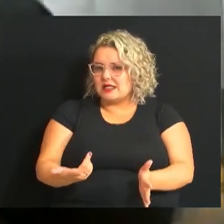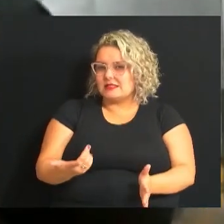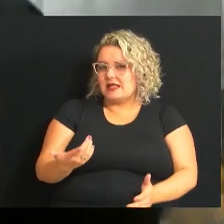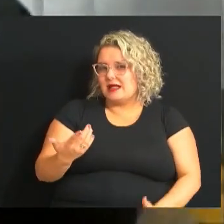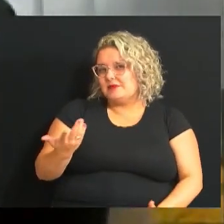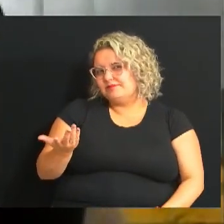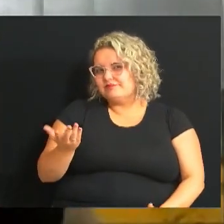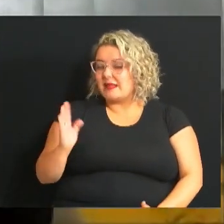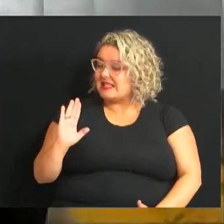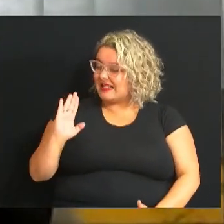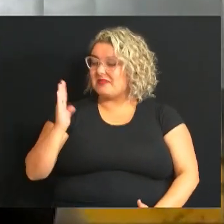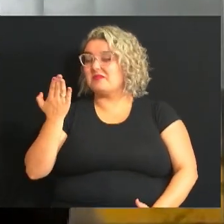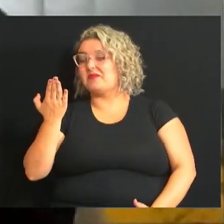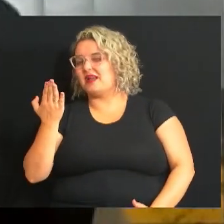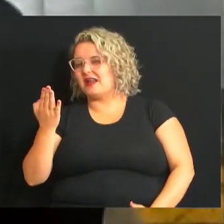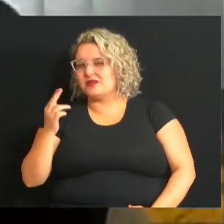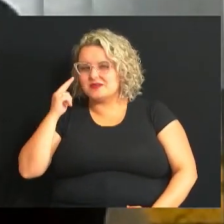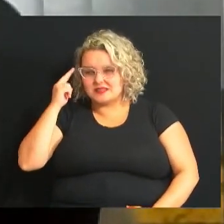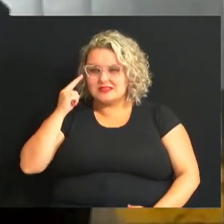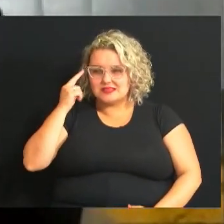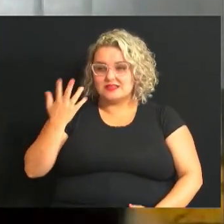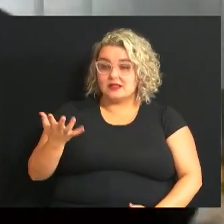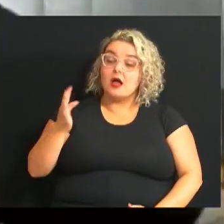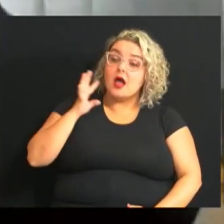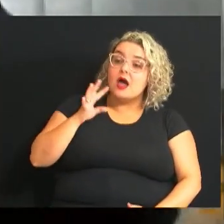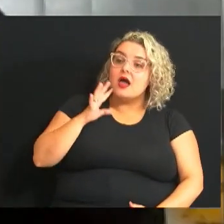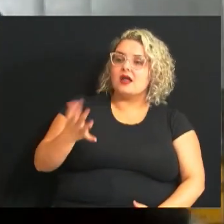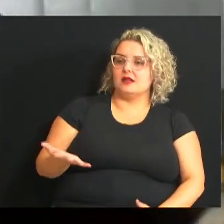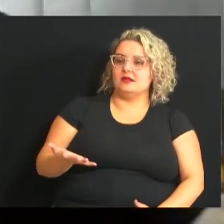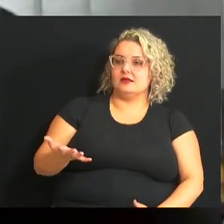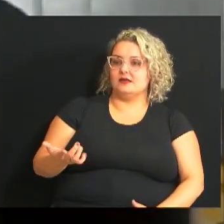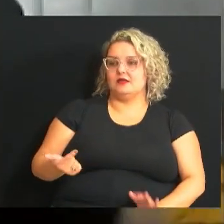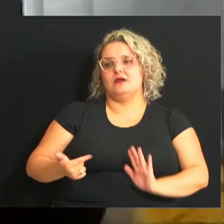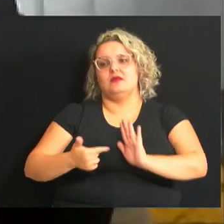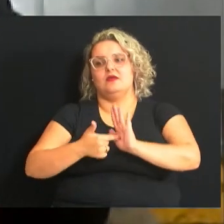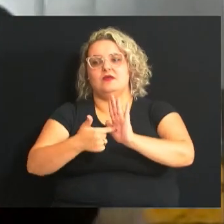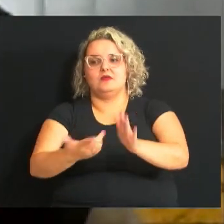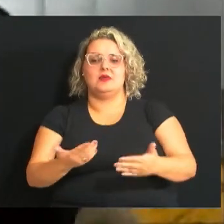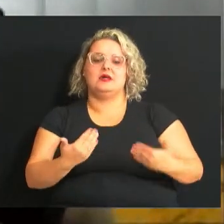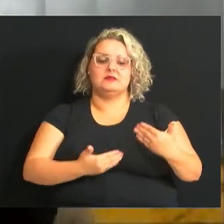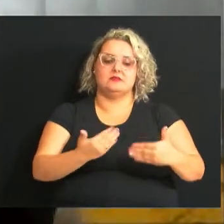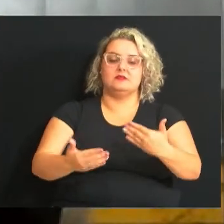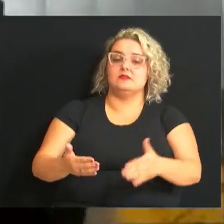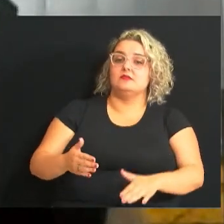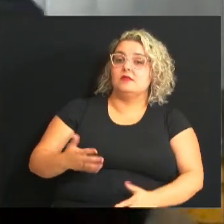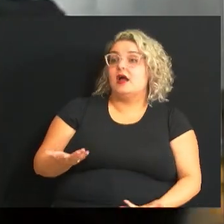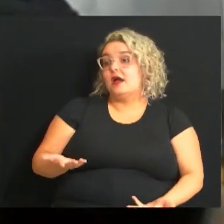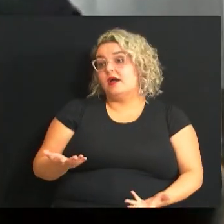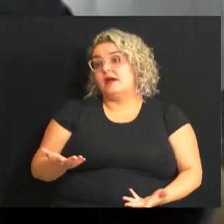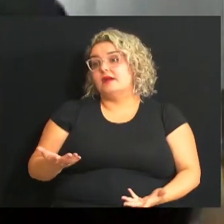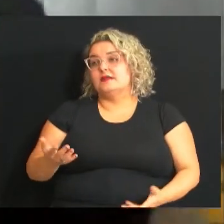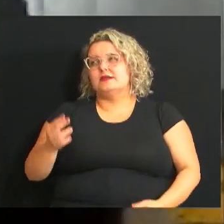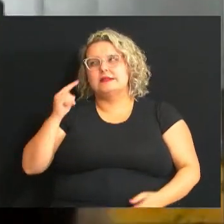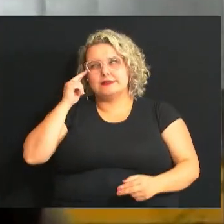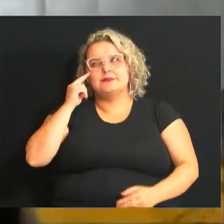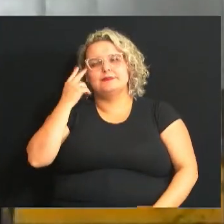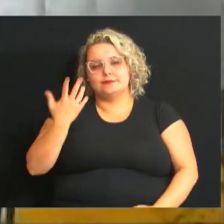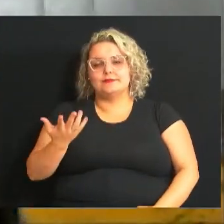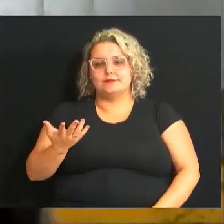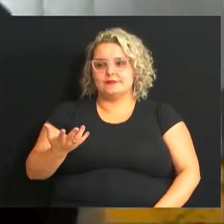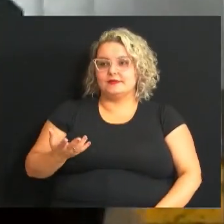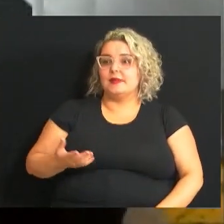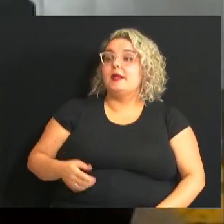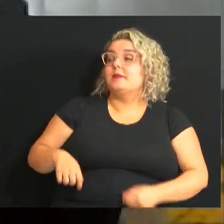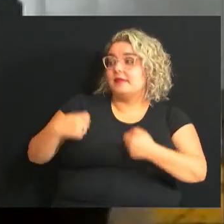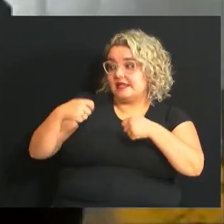mundo ilusório. É legal o passatempo, mas traz muito esse mundo ilusório, entendeu? Utilizar muito bem,